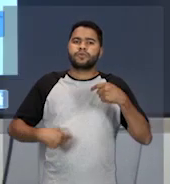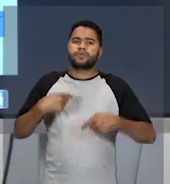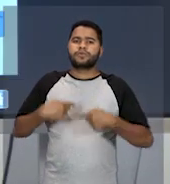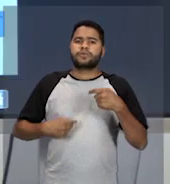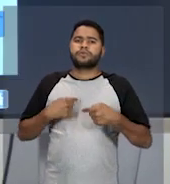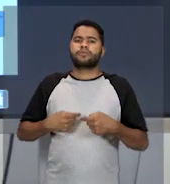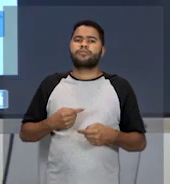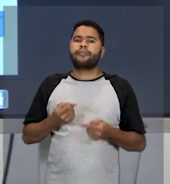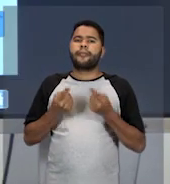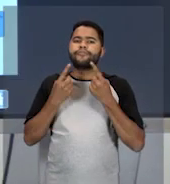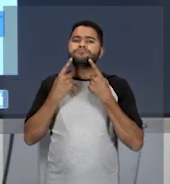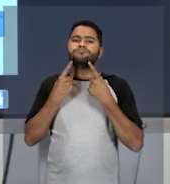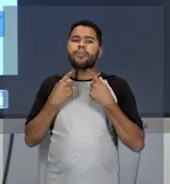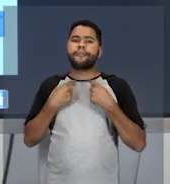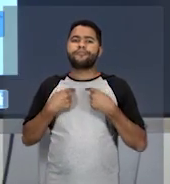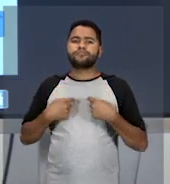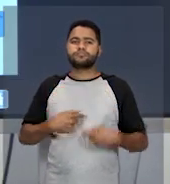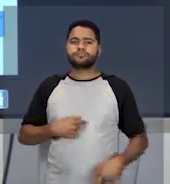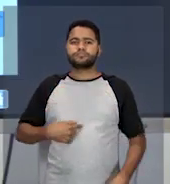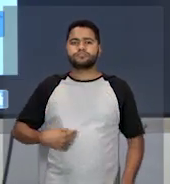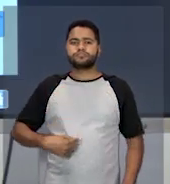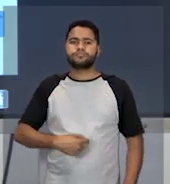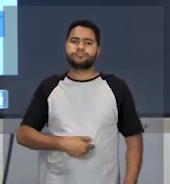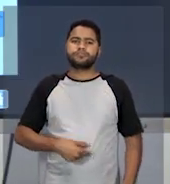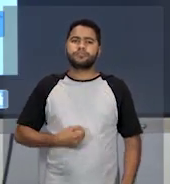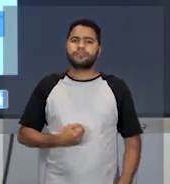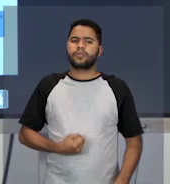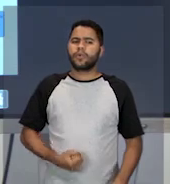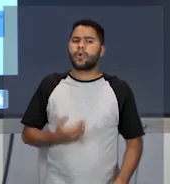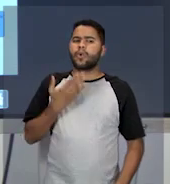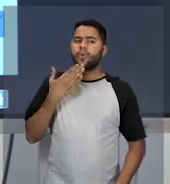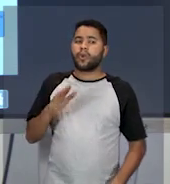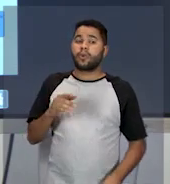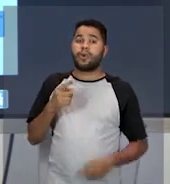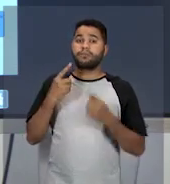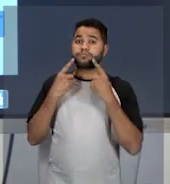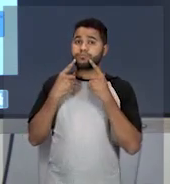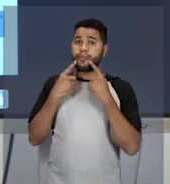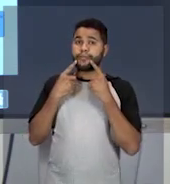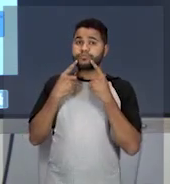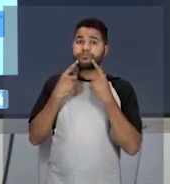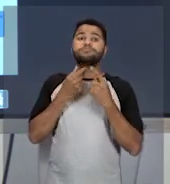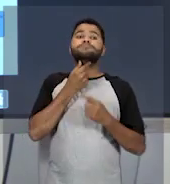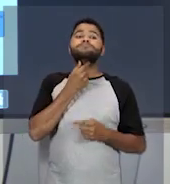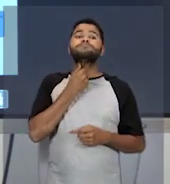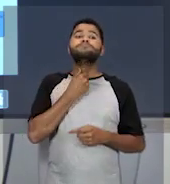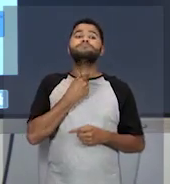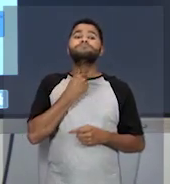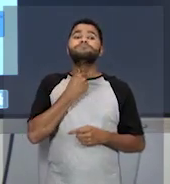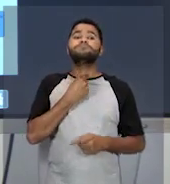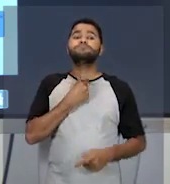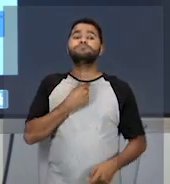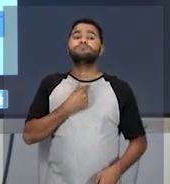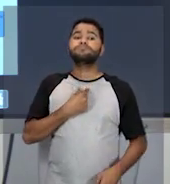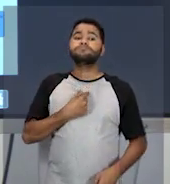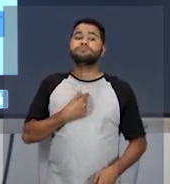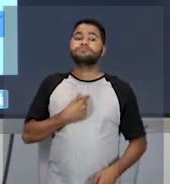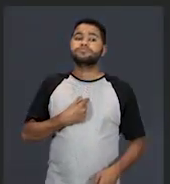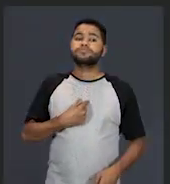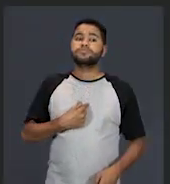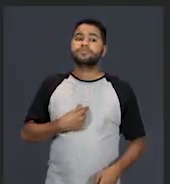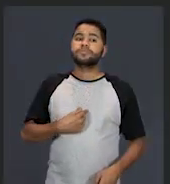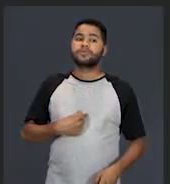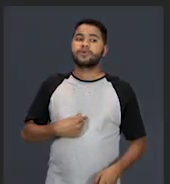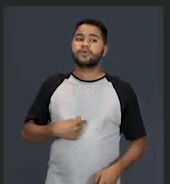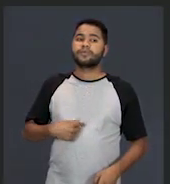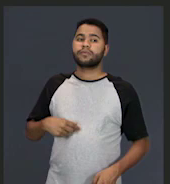digestório. Ele é formado por quais órgãos? Olha, boca, faringe, esôfago, estômago,